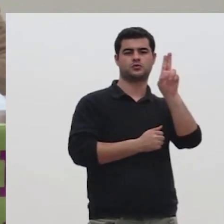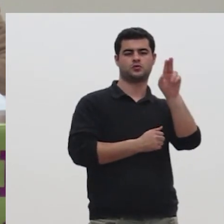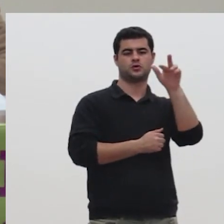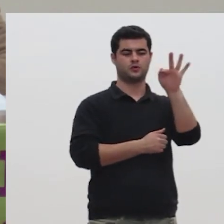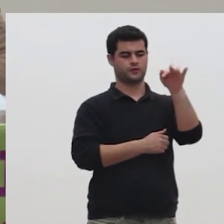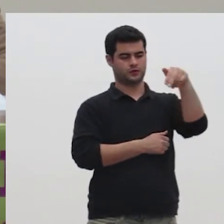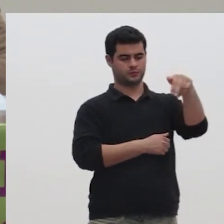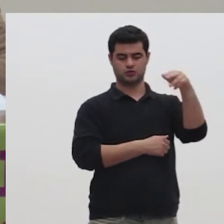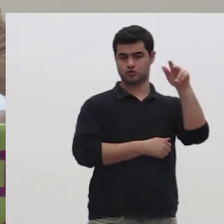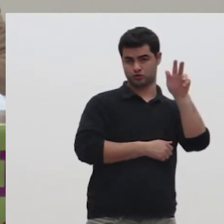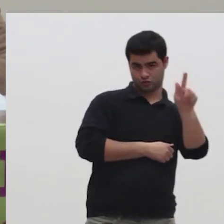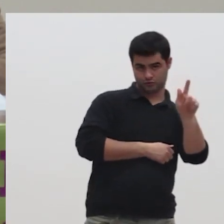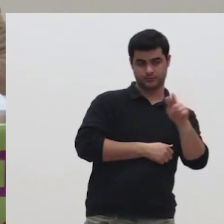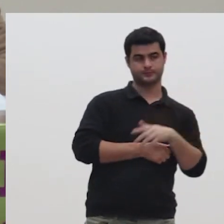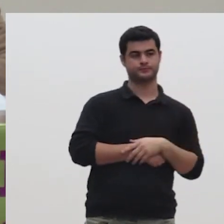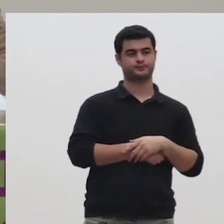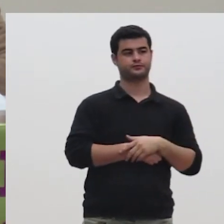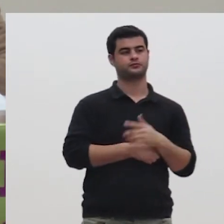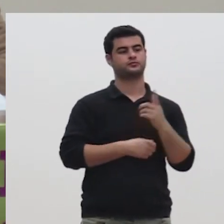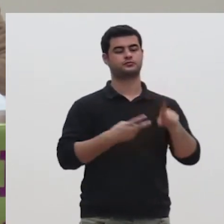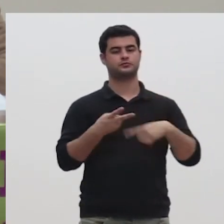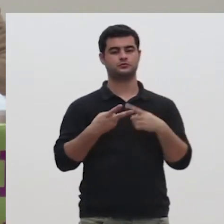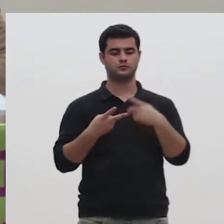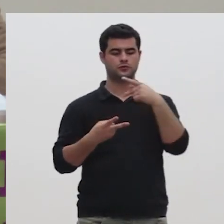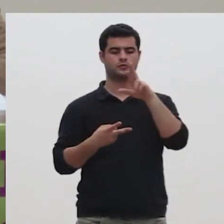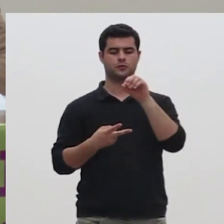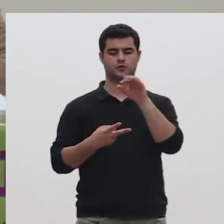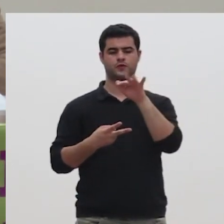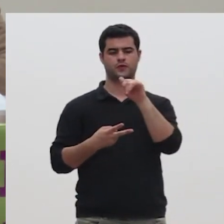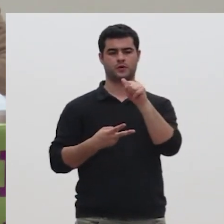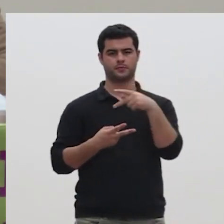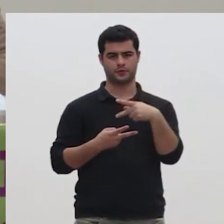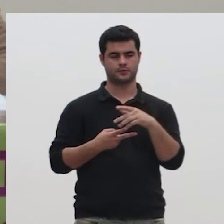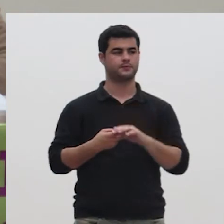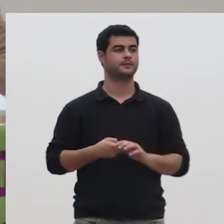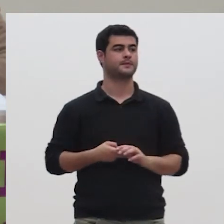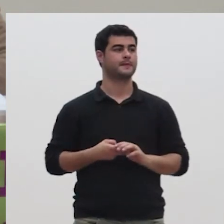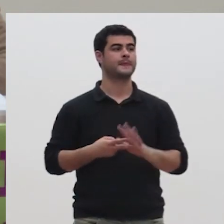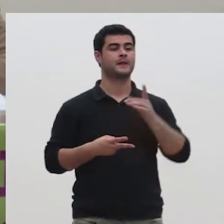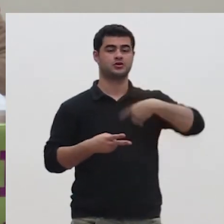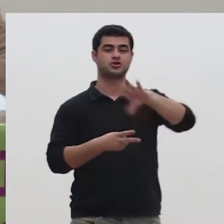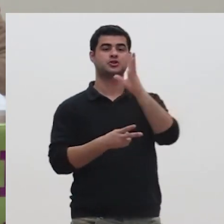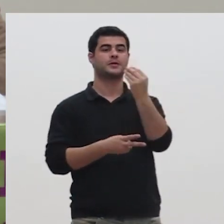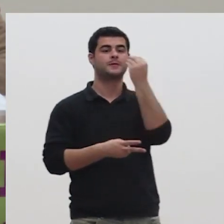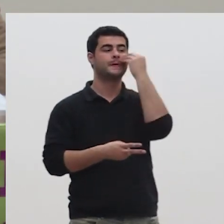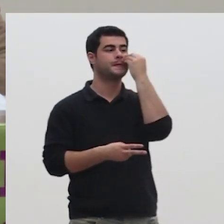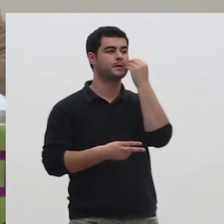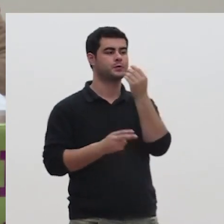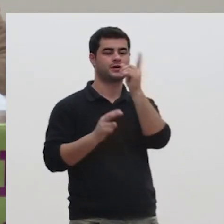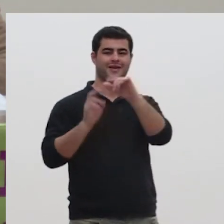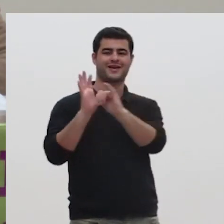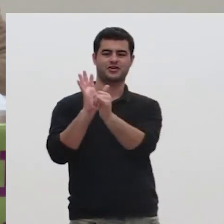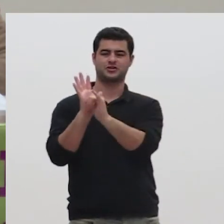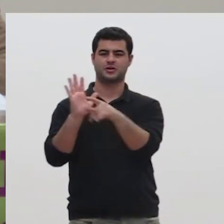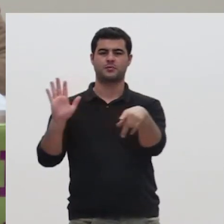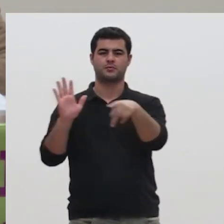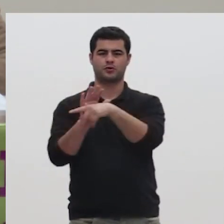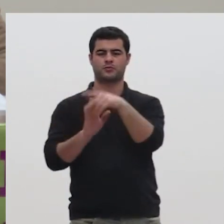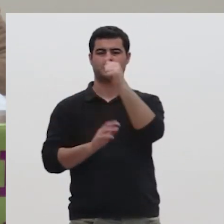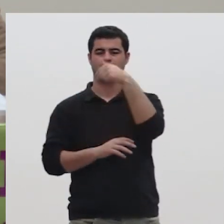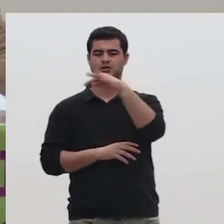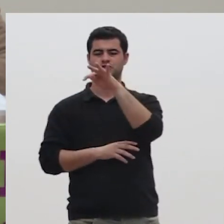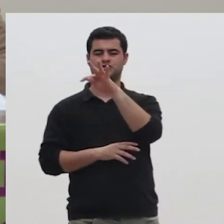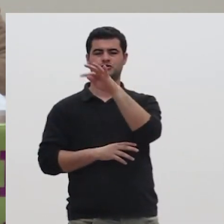técnicos. Segundo, o Profiap, que é alguma coisa que a nossa universidade já tentou entrar, que é um edital coordenado pela Andifes,